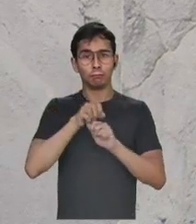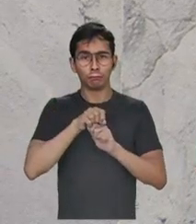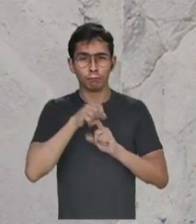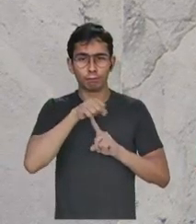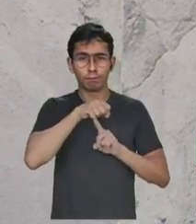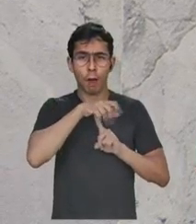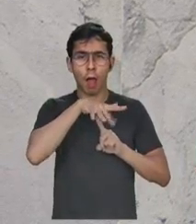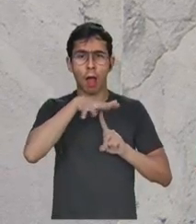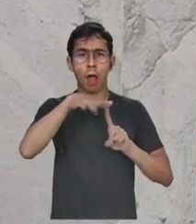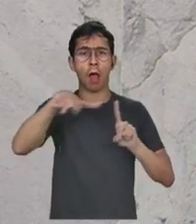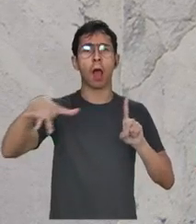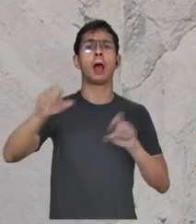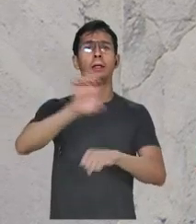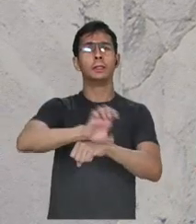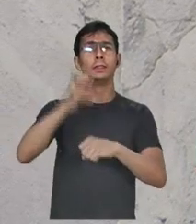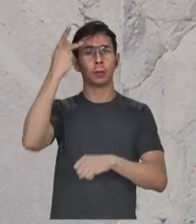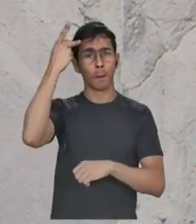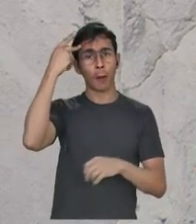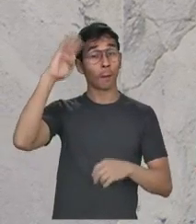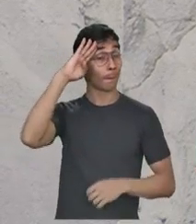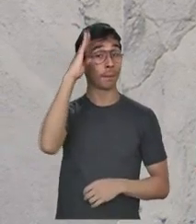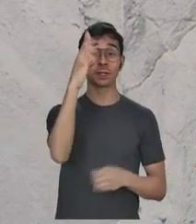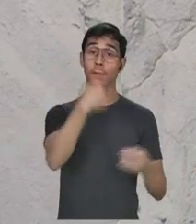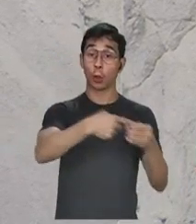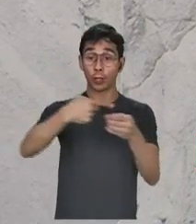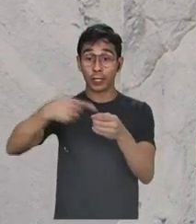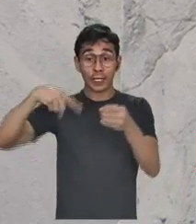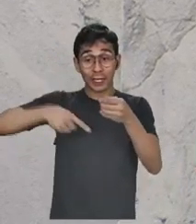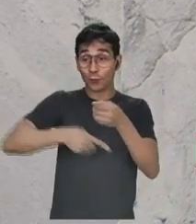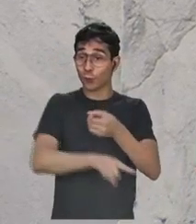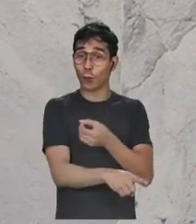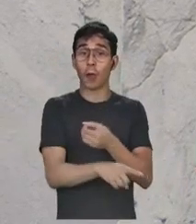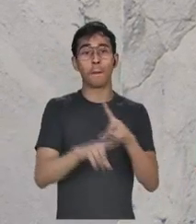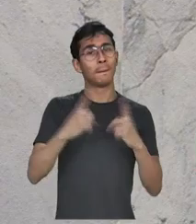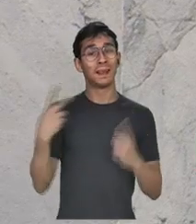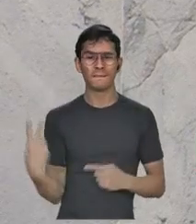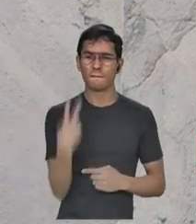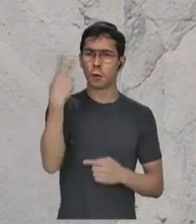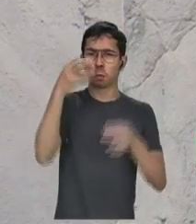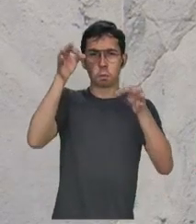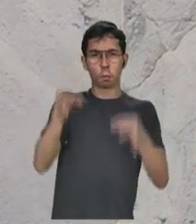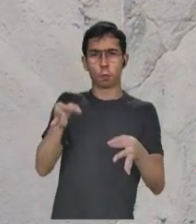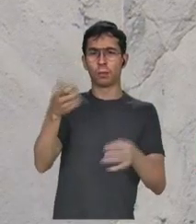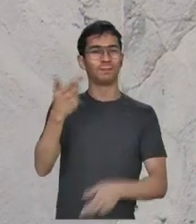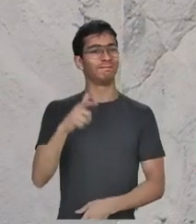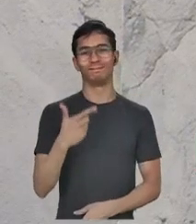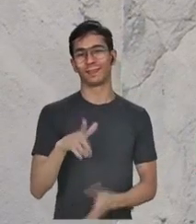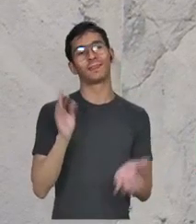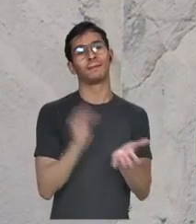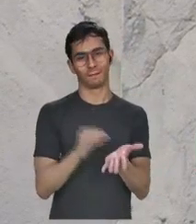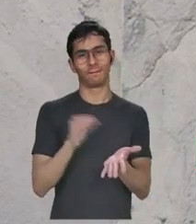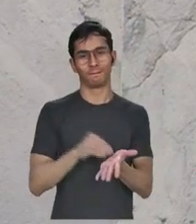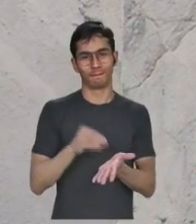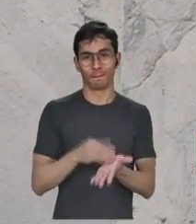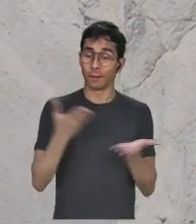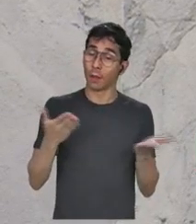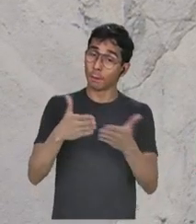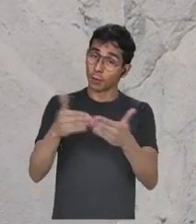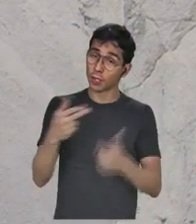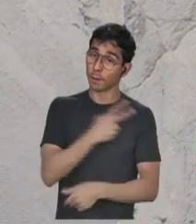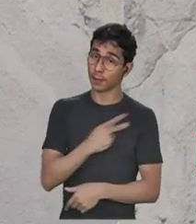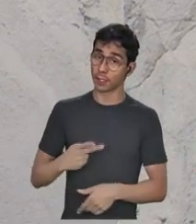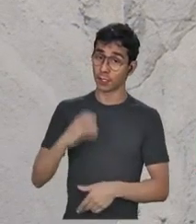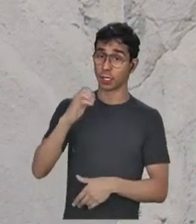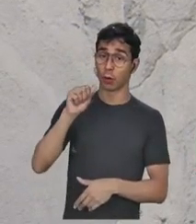paulo principalmente no interior e não está sendo devidamente valorizado então aqui publicamente solicita o nosso presidente cauê macris a